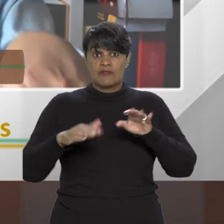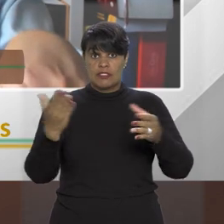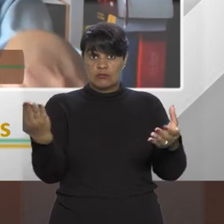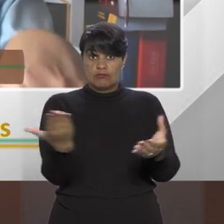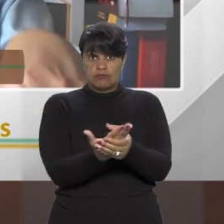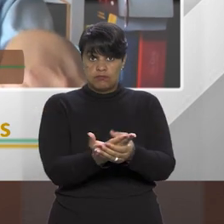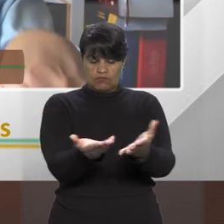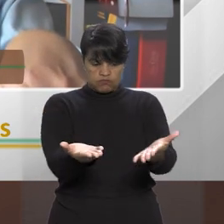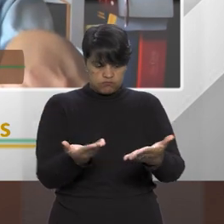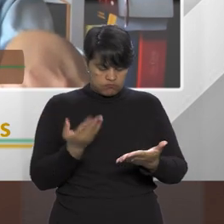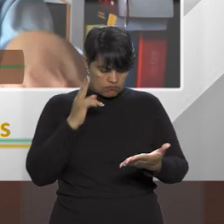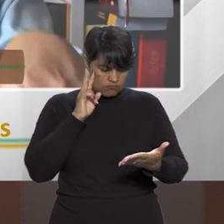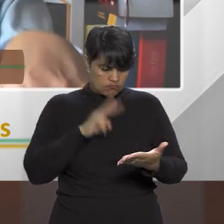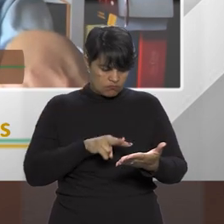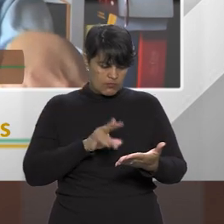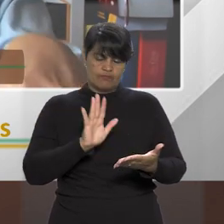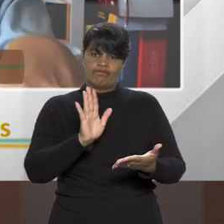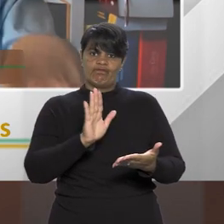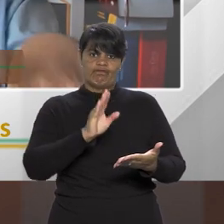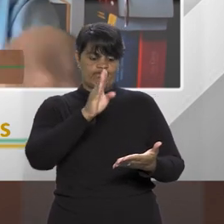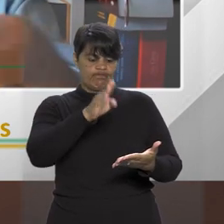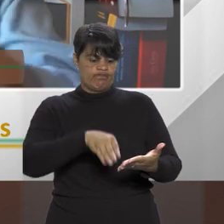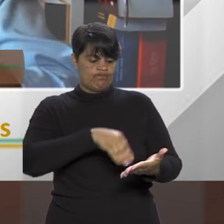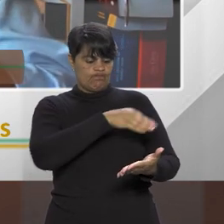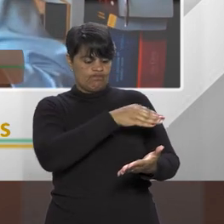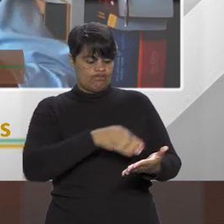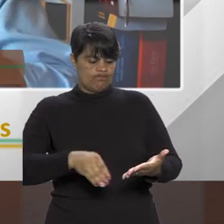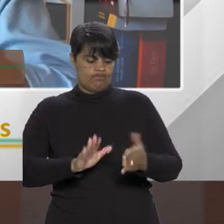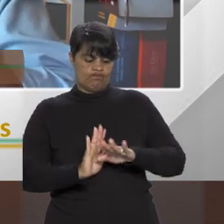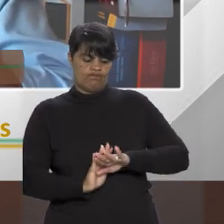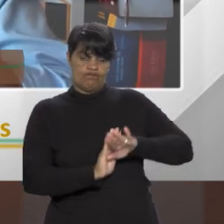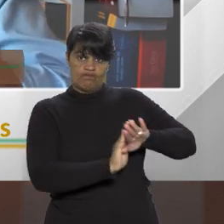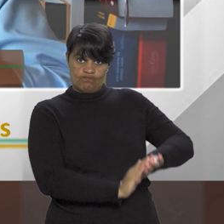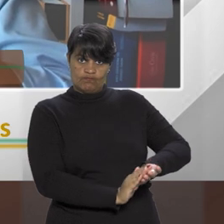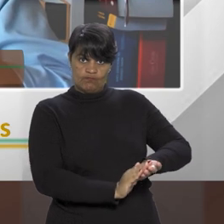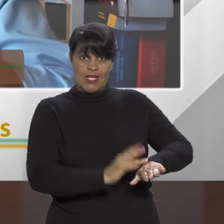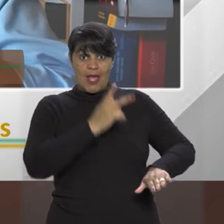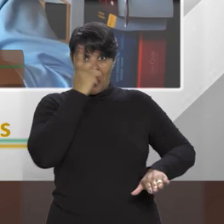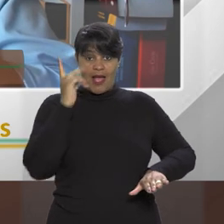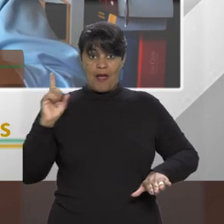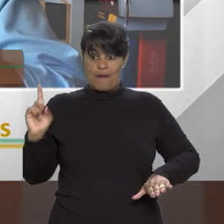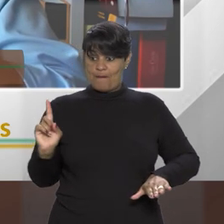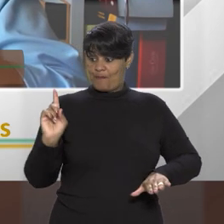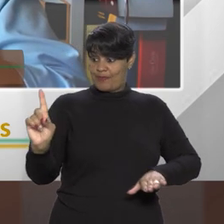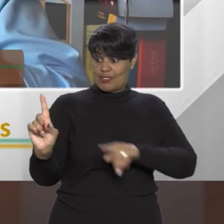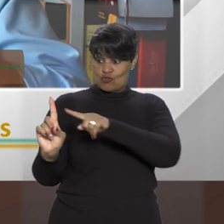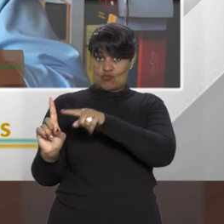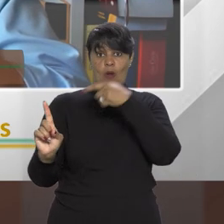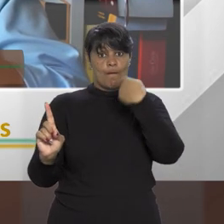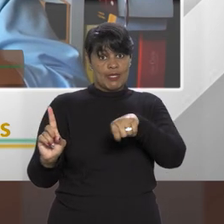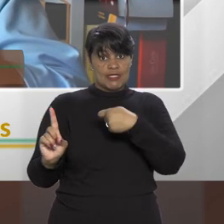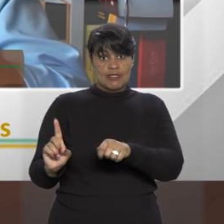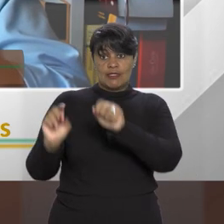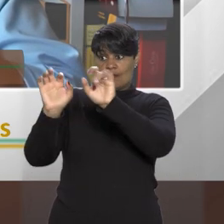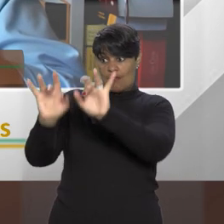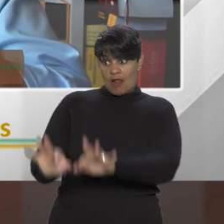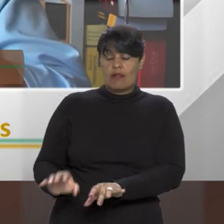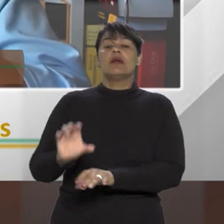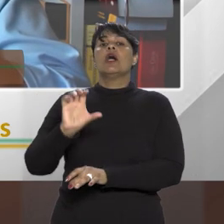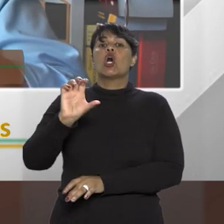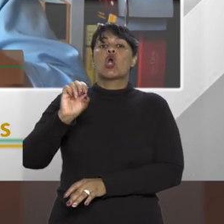primeiro vá ao consumidor.gov.br, se não resolver, o processo prossegue. Isso tem acontecido.